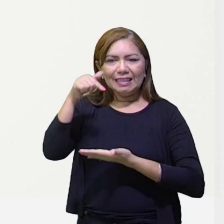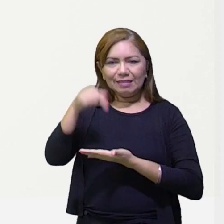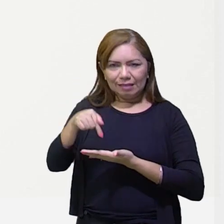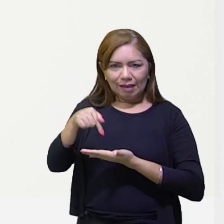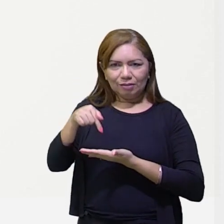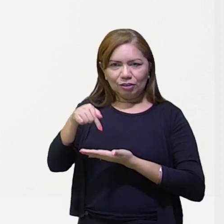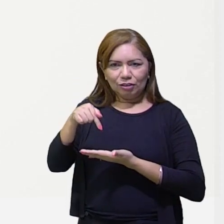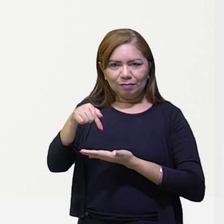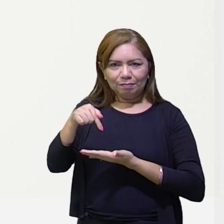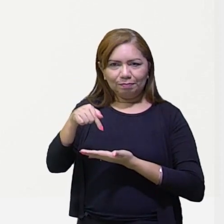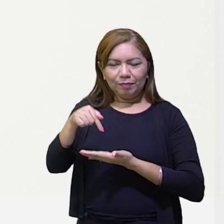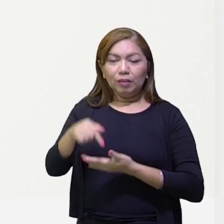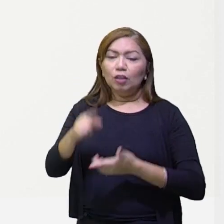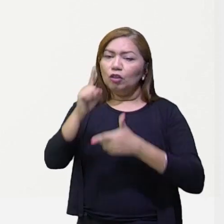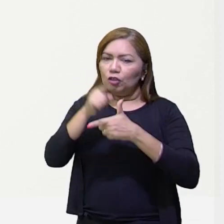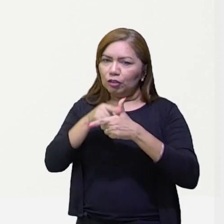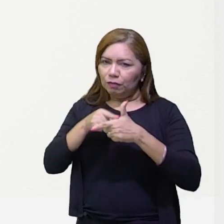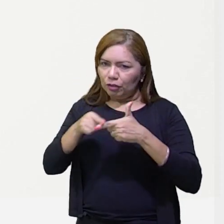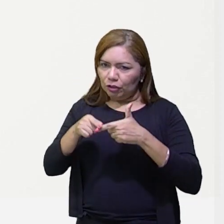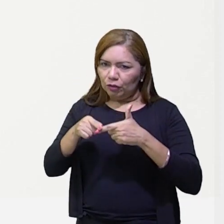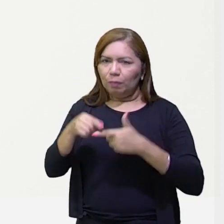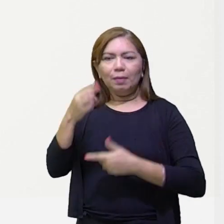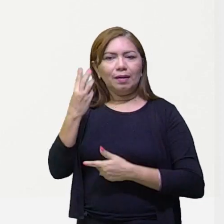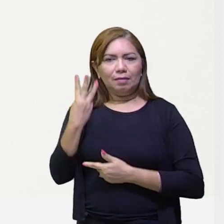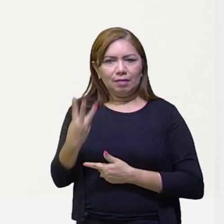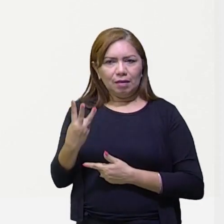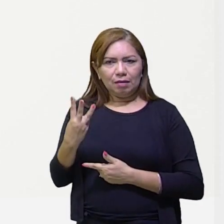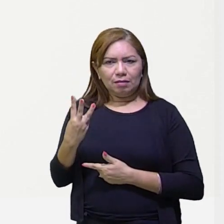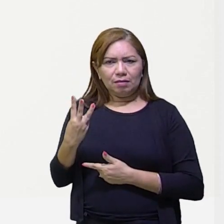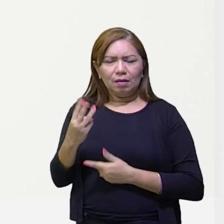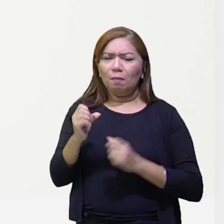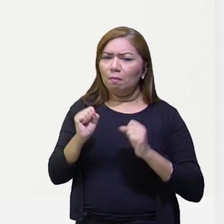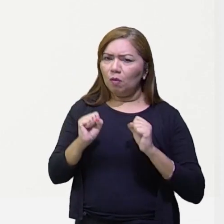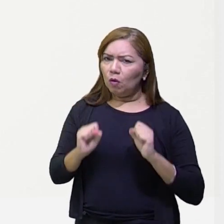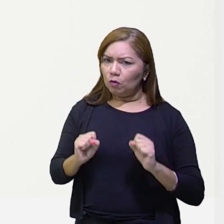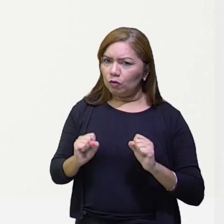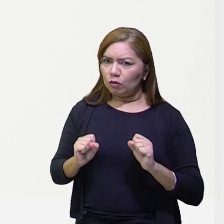7. 7 dividido por 3. É possível,